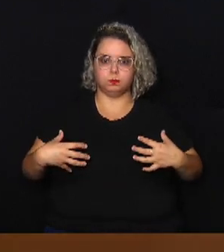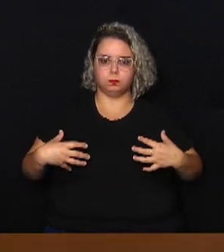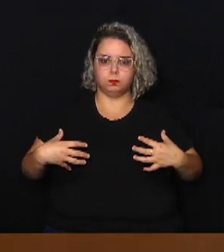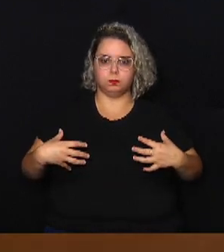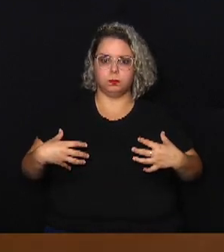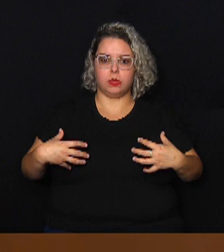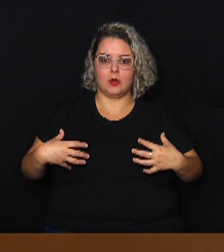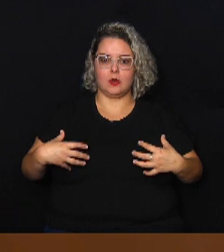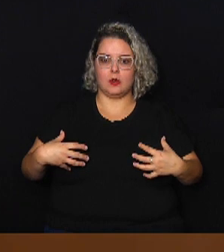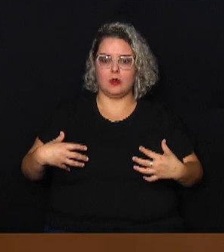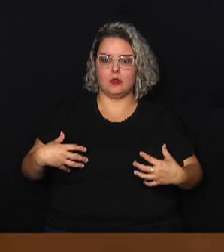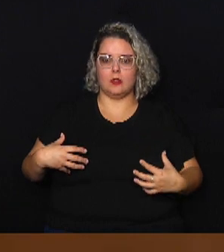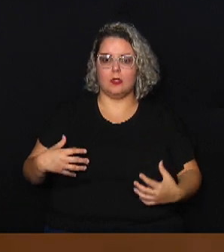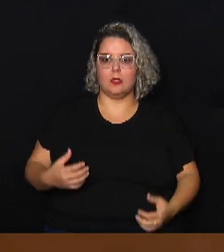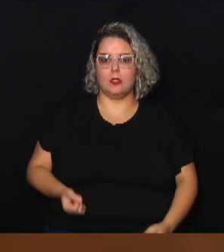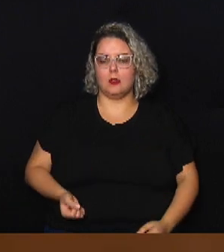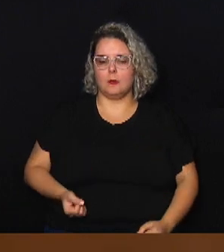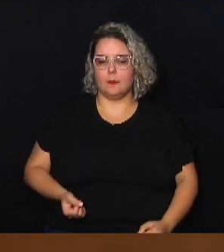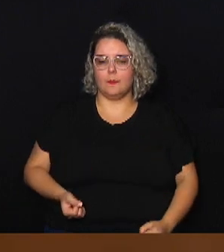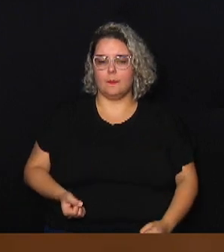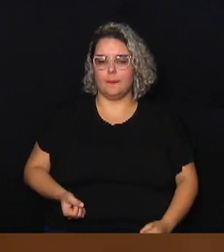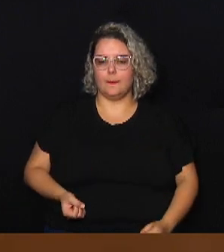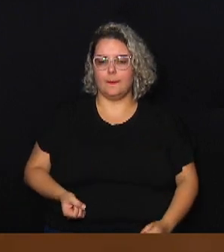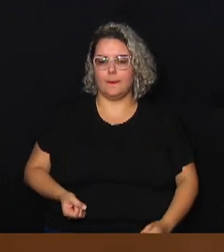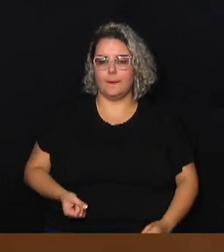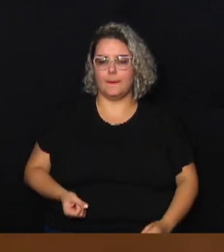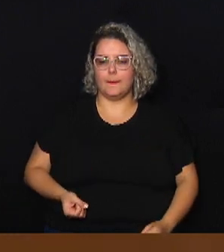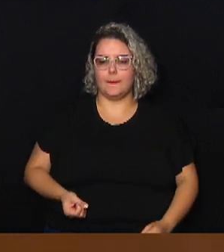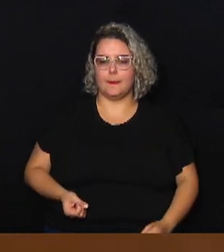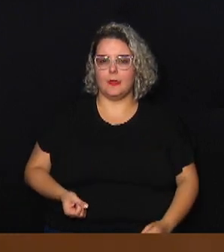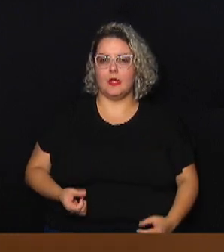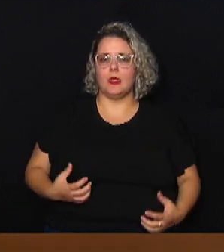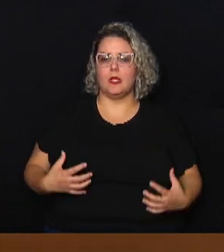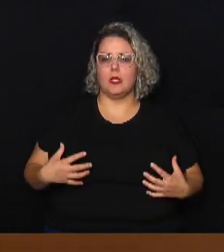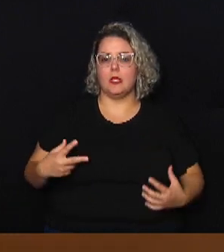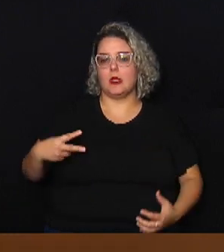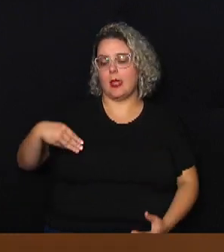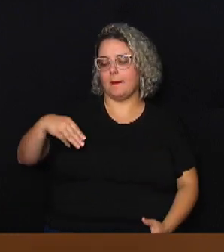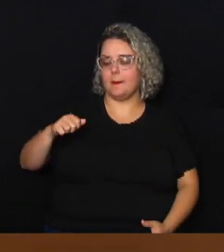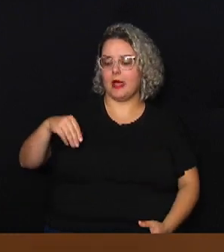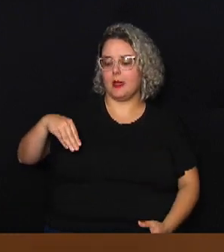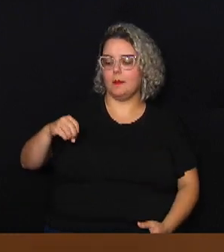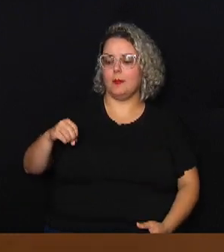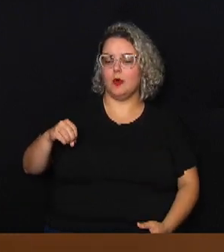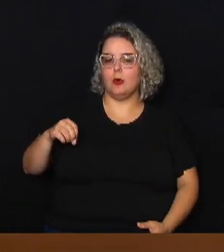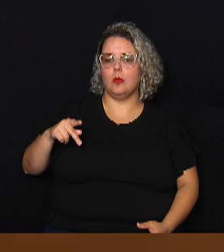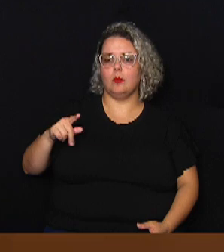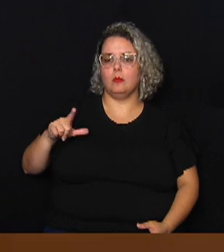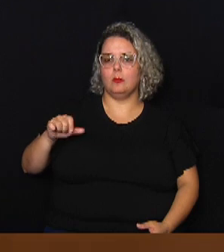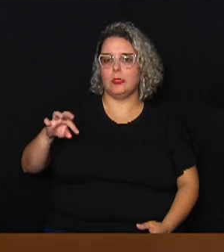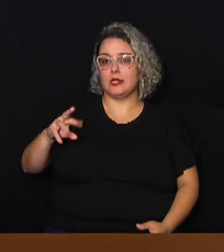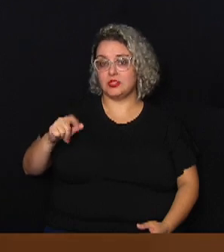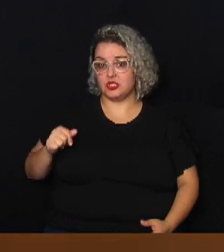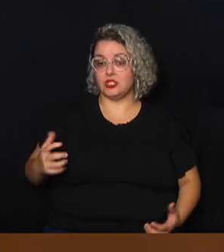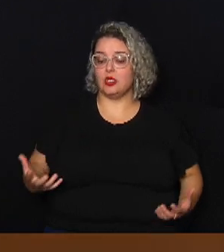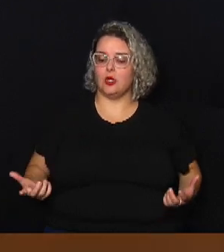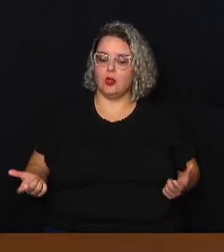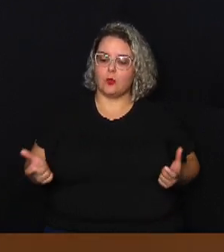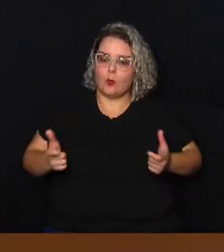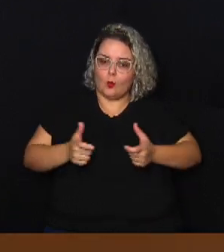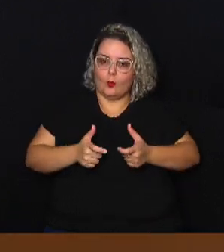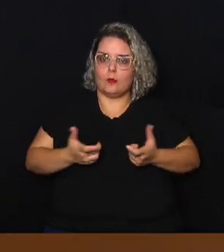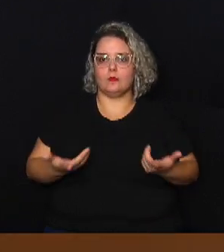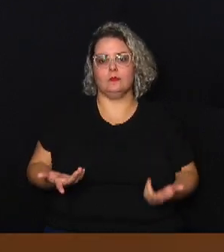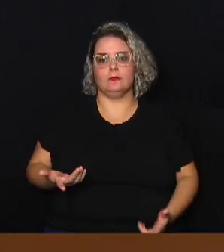e mamoplastia redutora, né? Então, um aumenta, outro diminui. Muito simples, mas não é